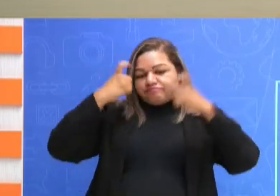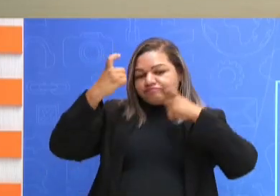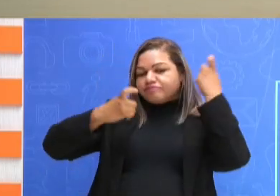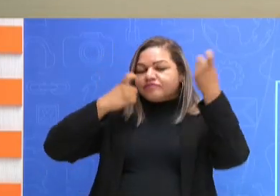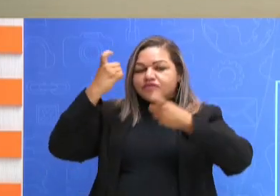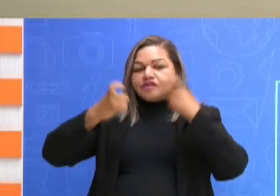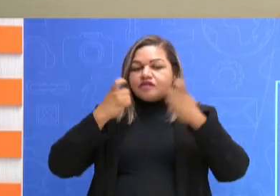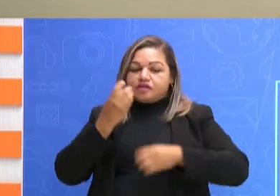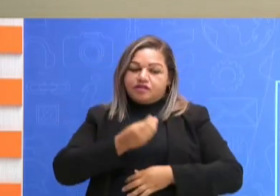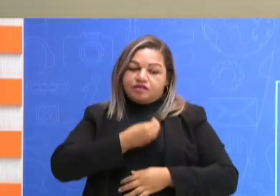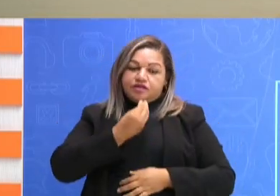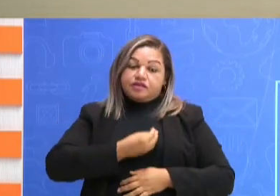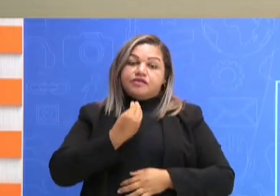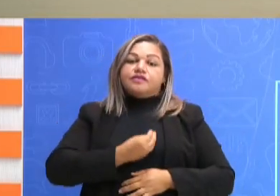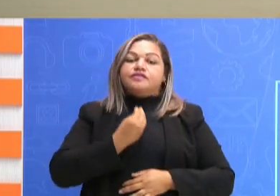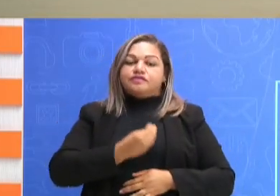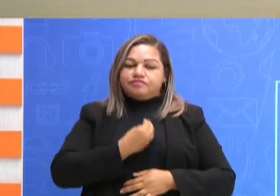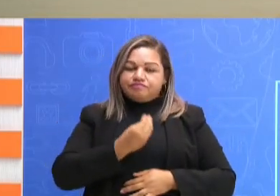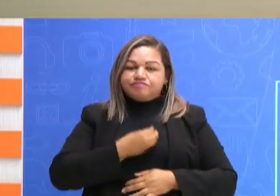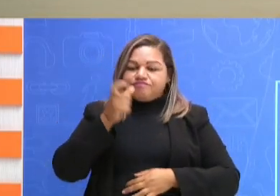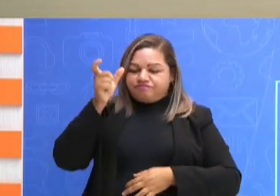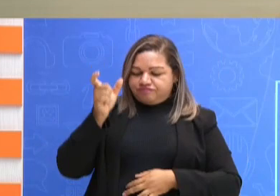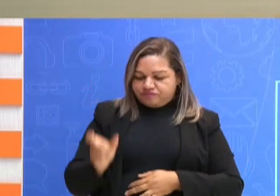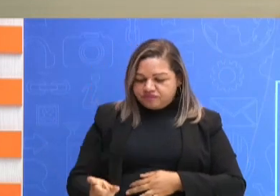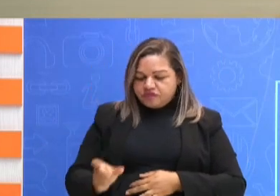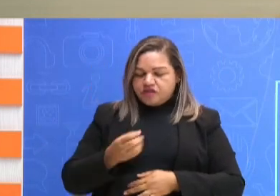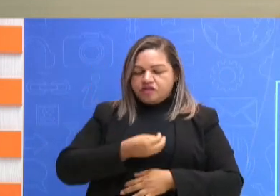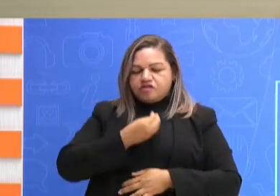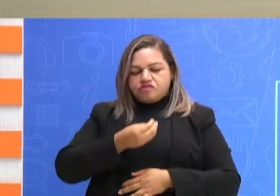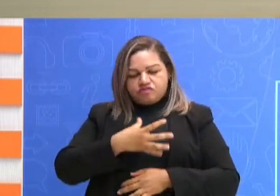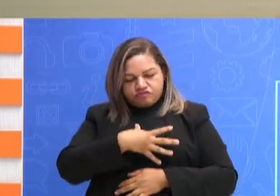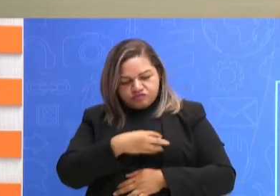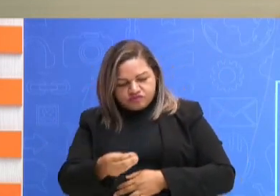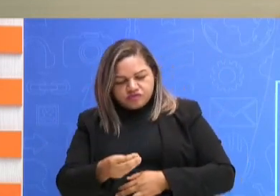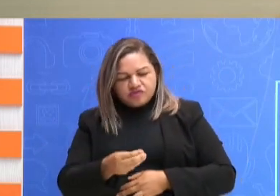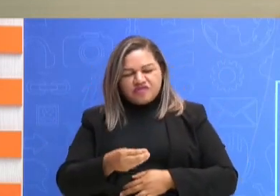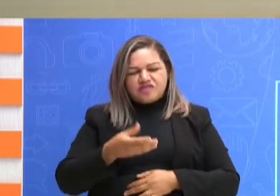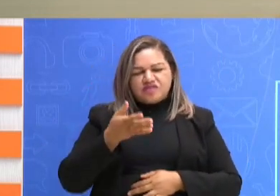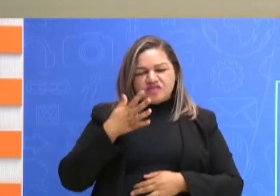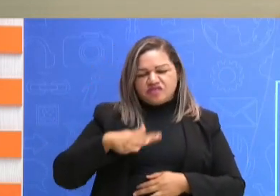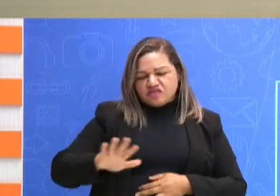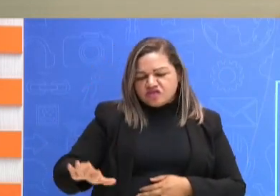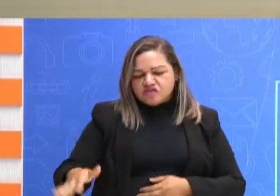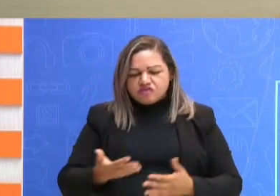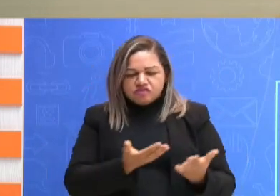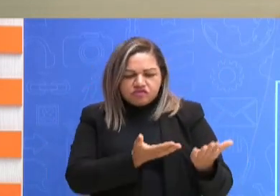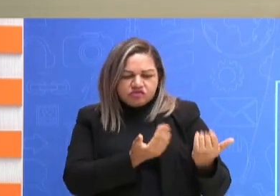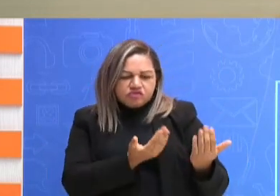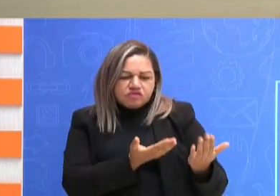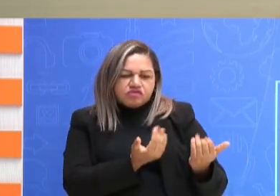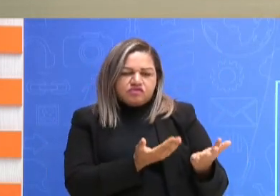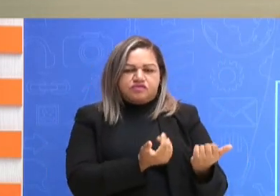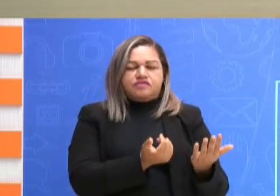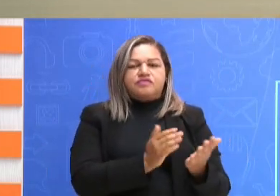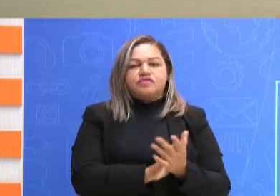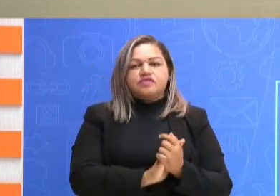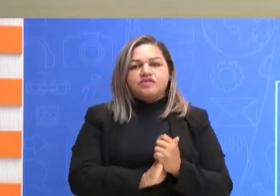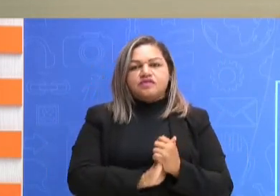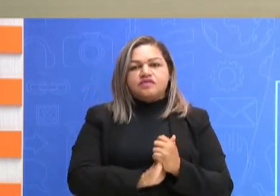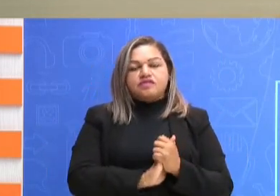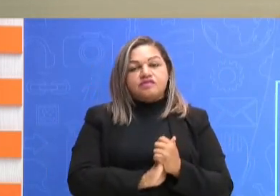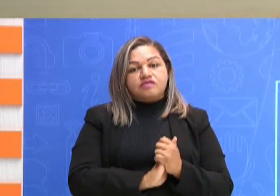está com a vida do ser humano, com a vida de um filho nosso, de uma criança, de um jovem, de um adolescente.